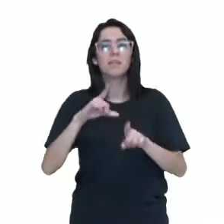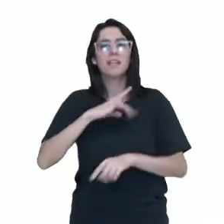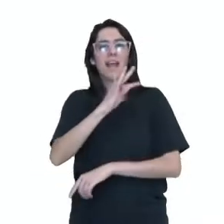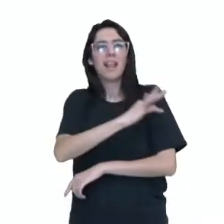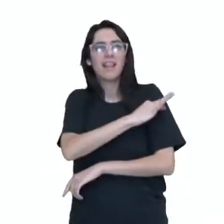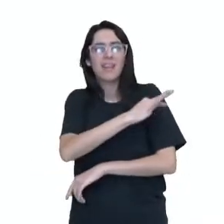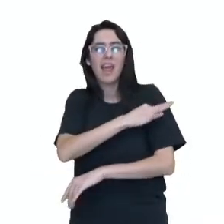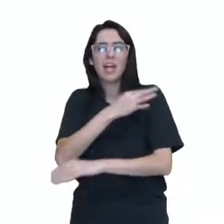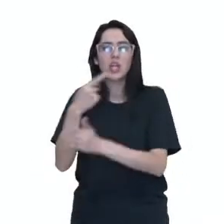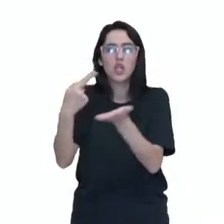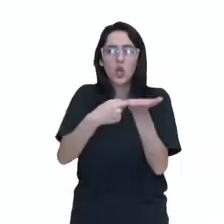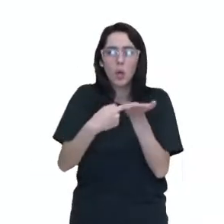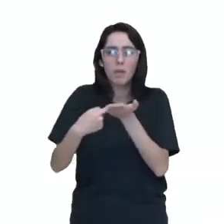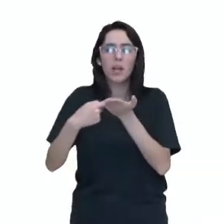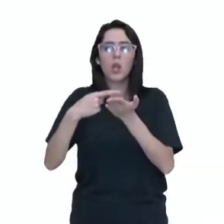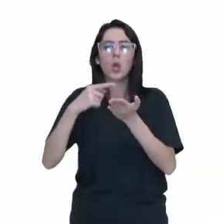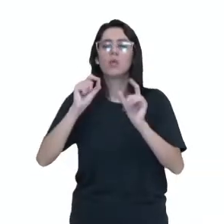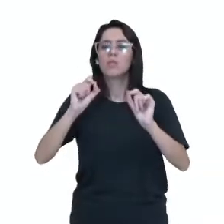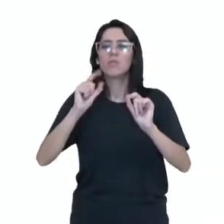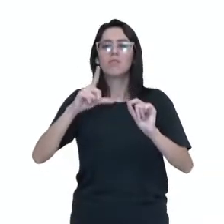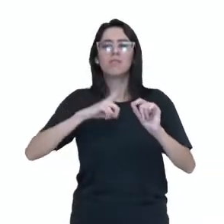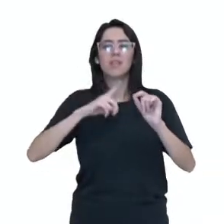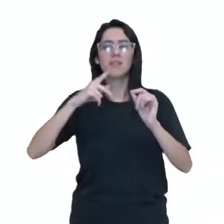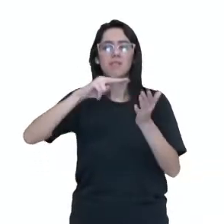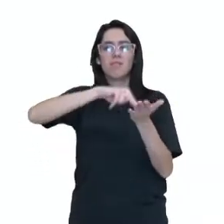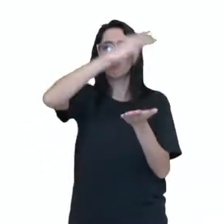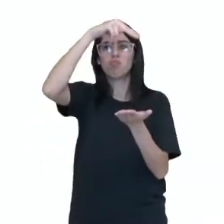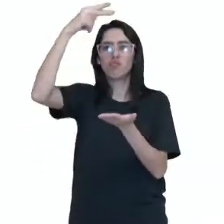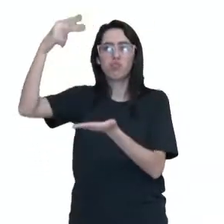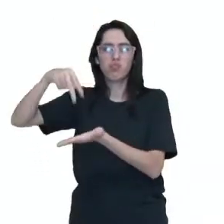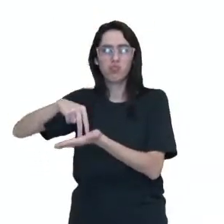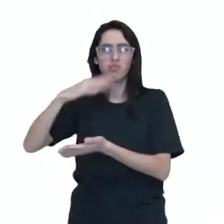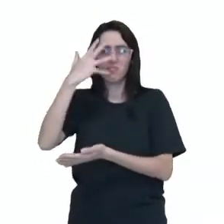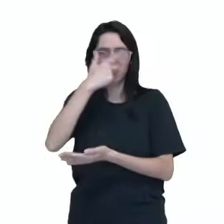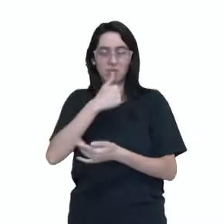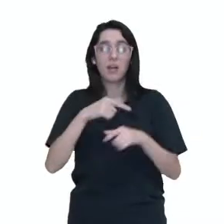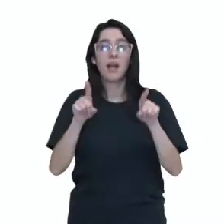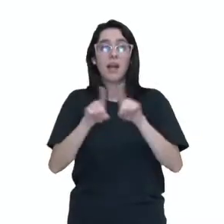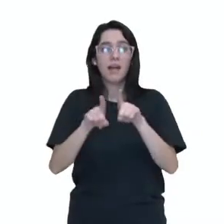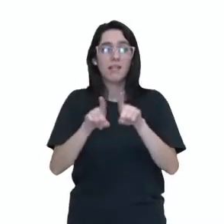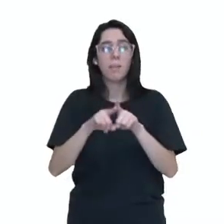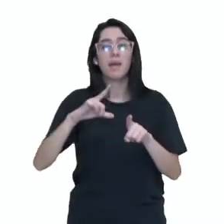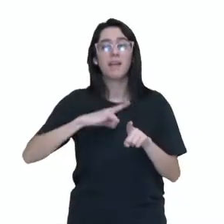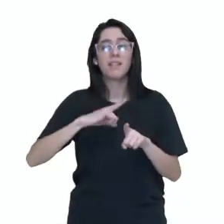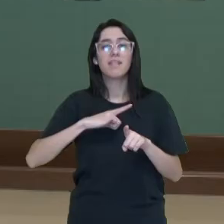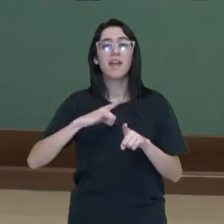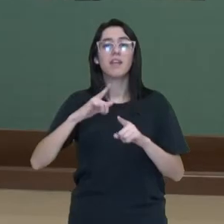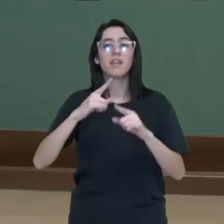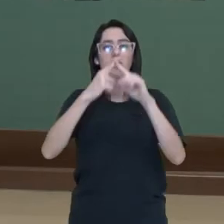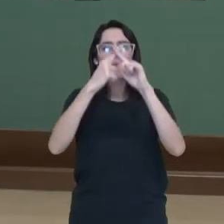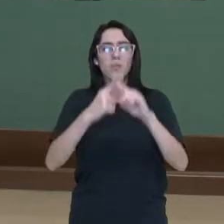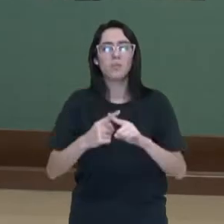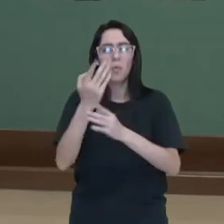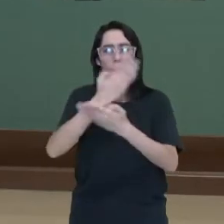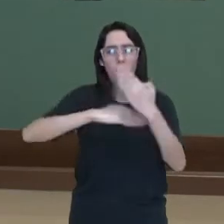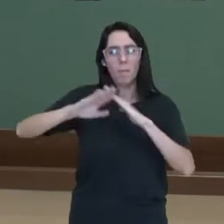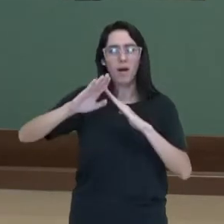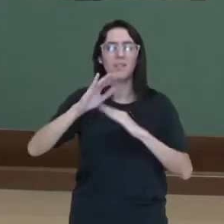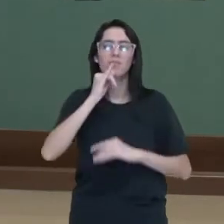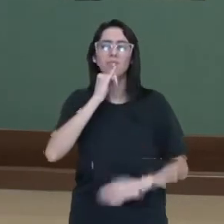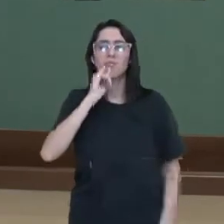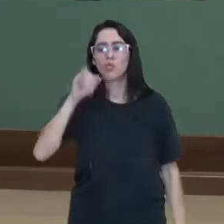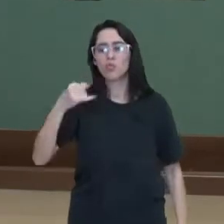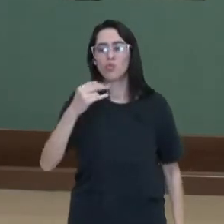a ginástica artística, e ainda os esportes de combate, as famosas lutas, como